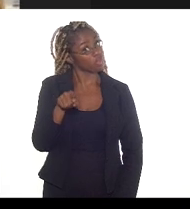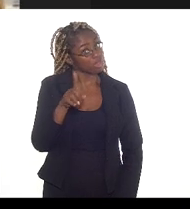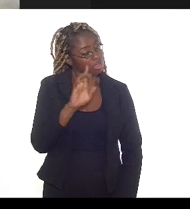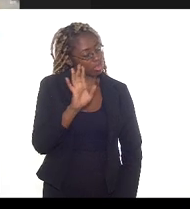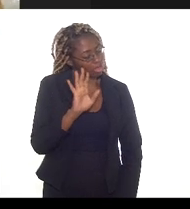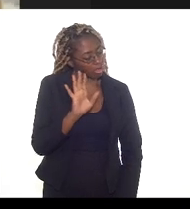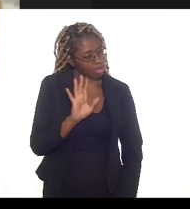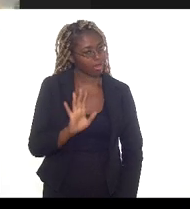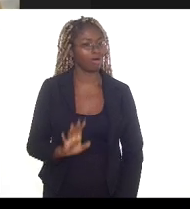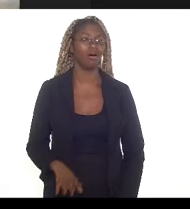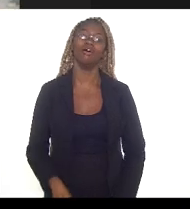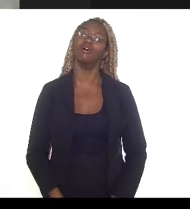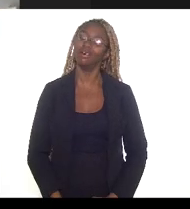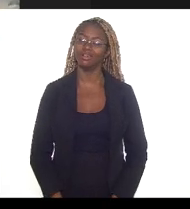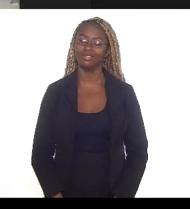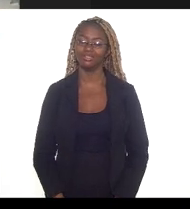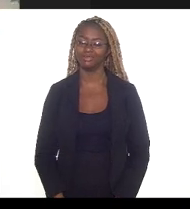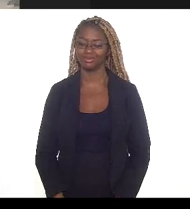deputado André Cília.